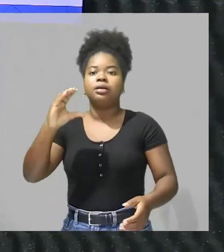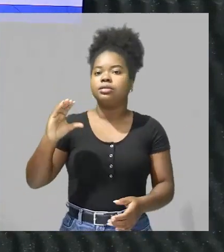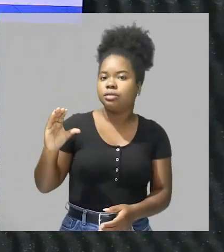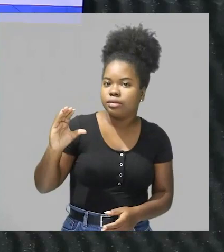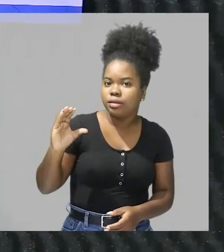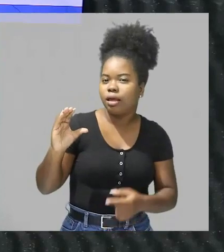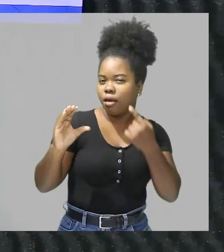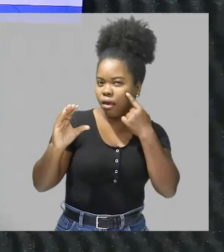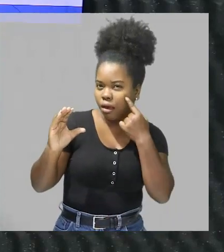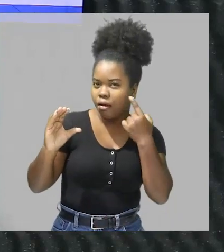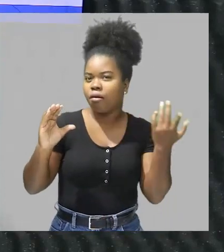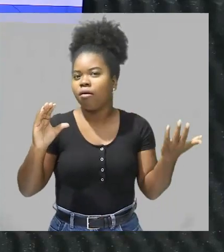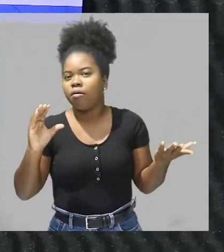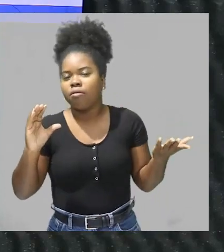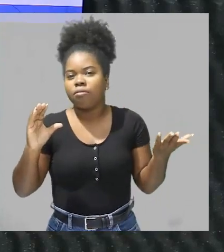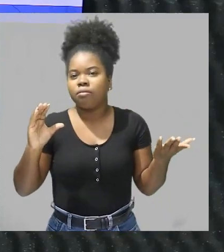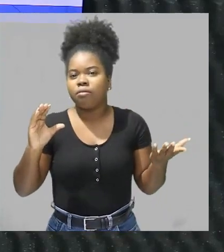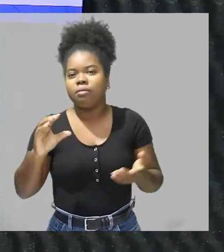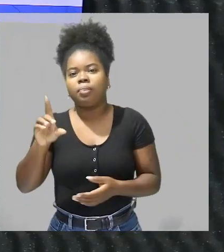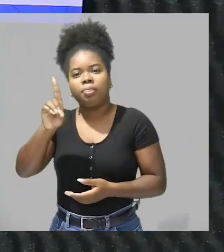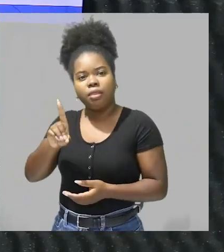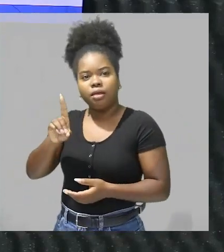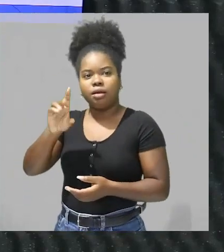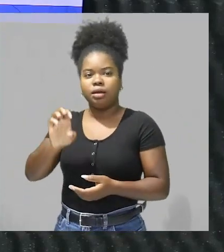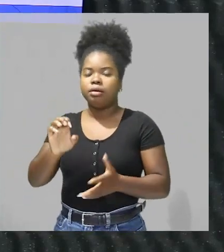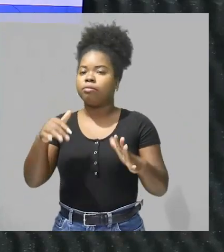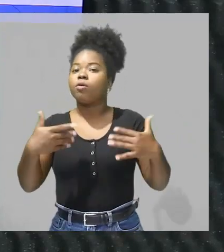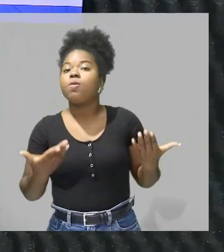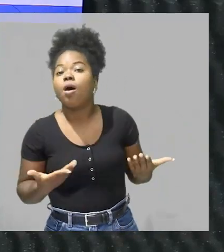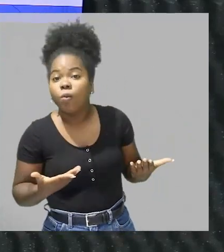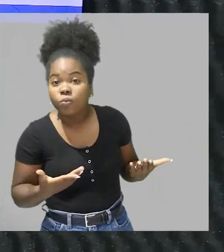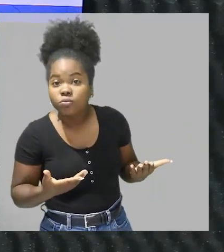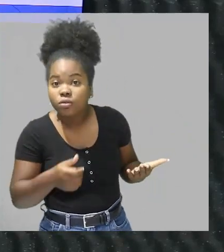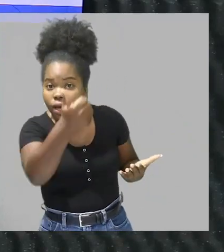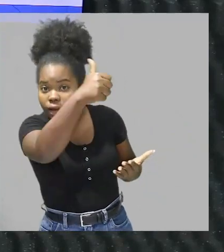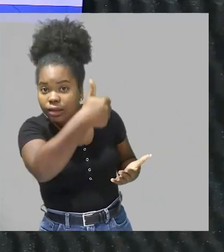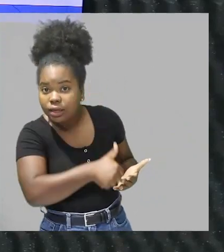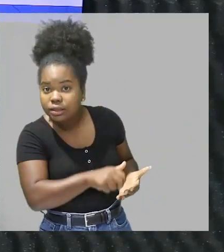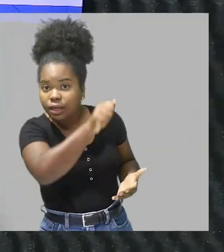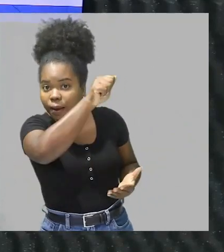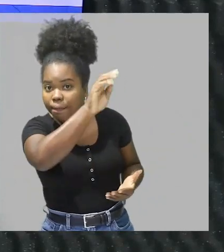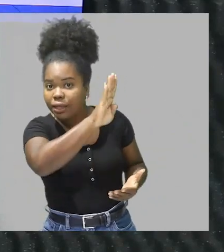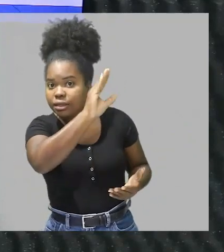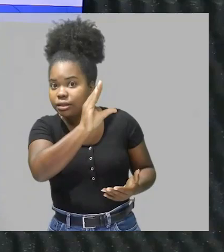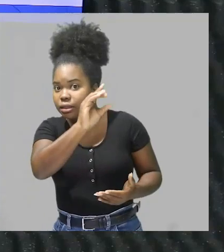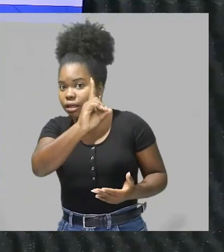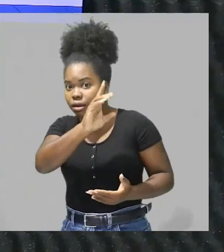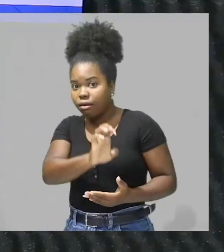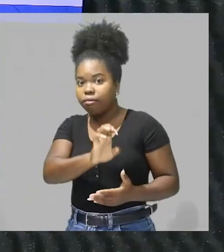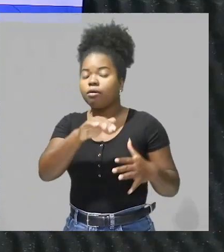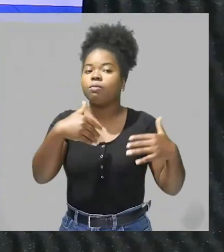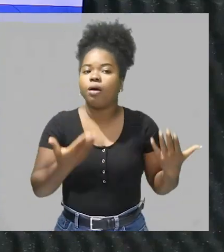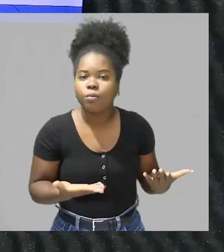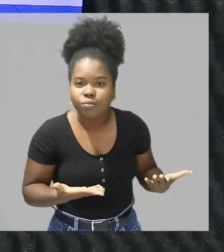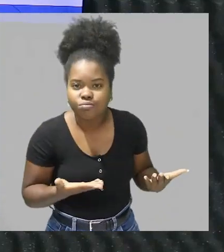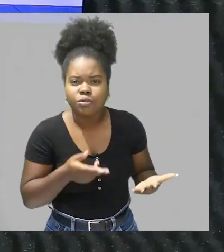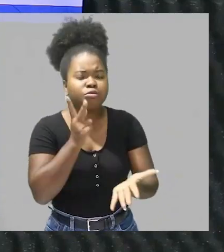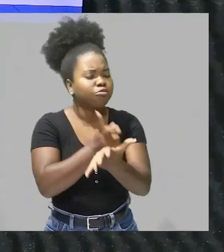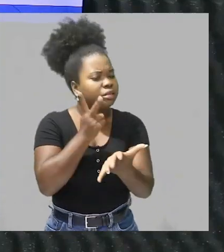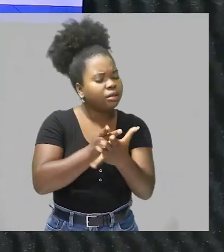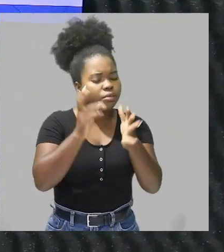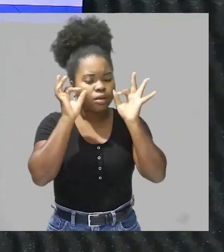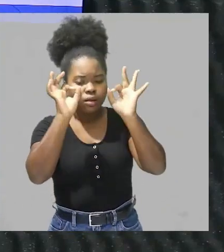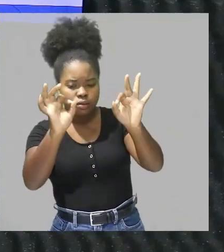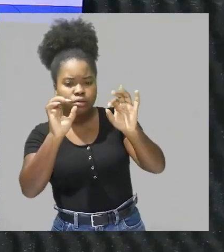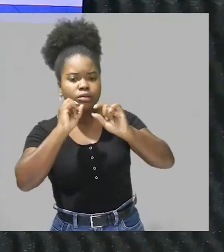dois elementos químicos um elemento químico e uma substância composta certo sempre né a gente vai prestar